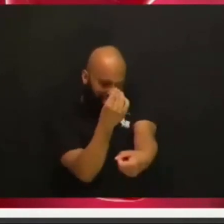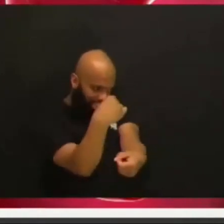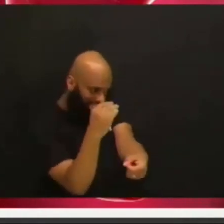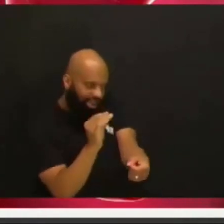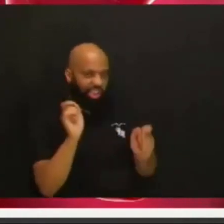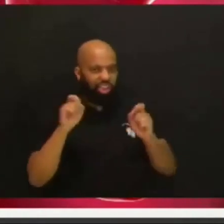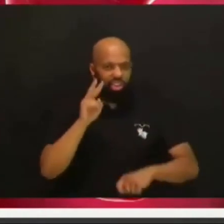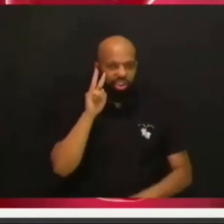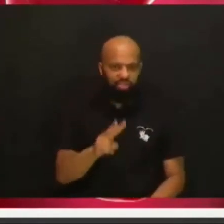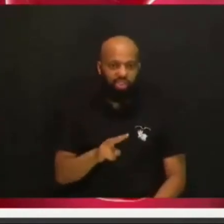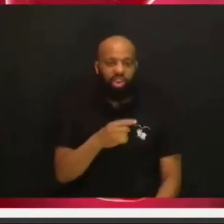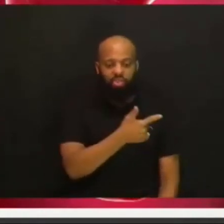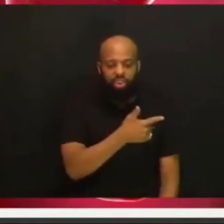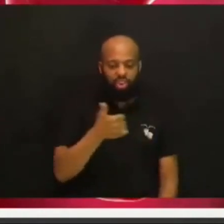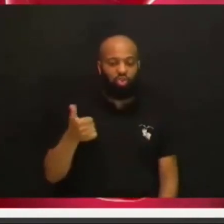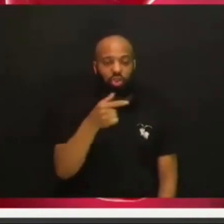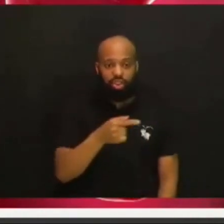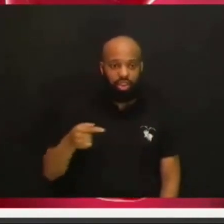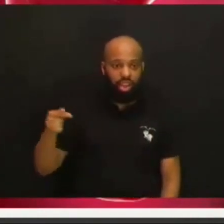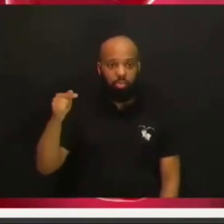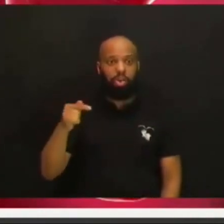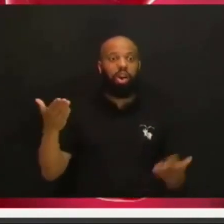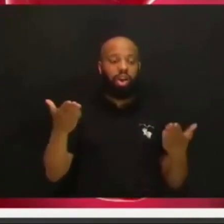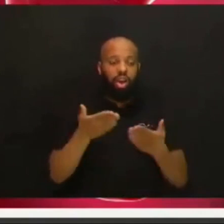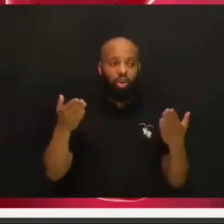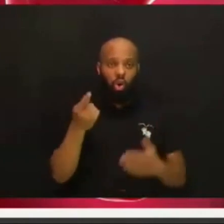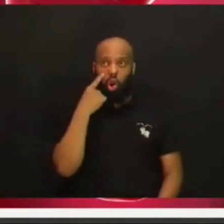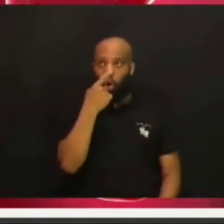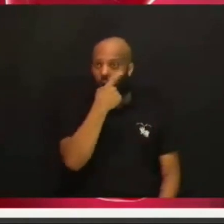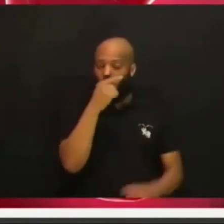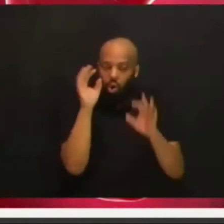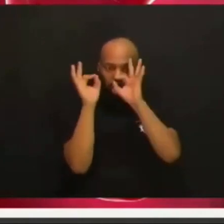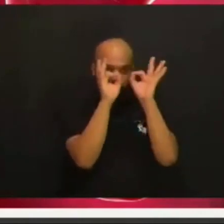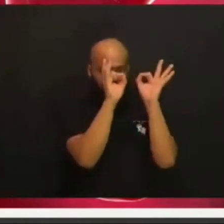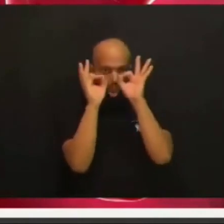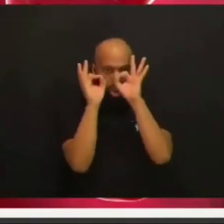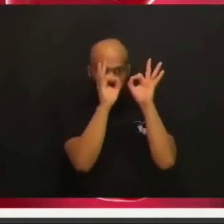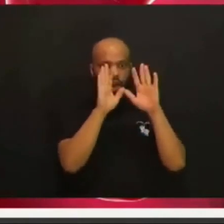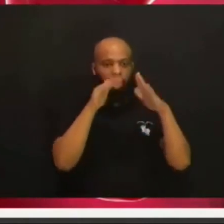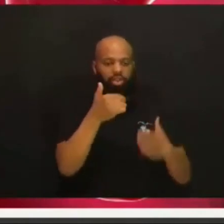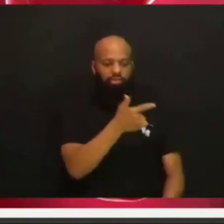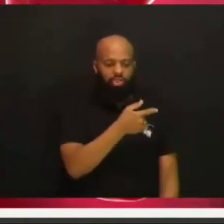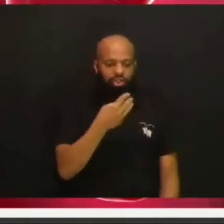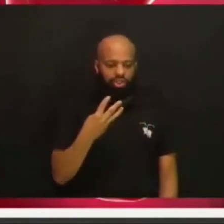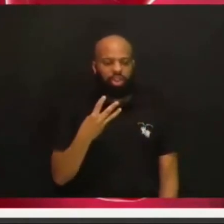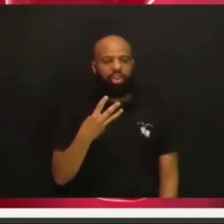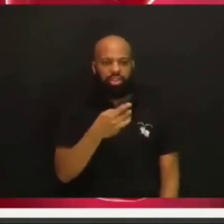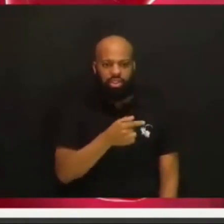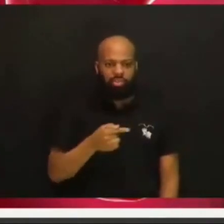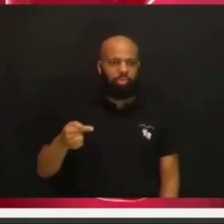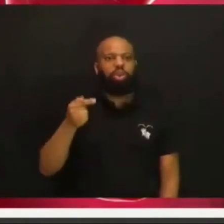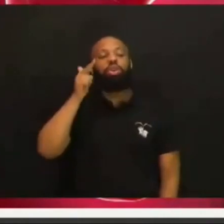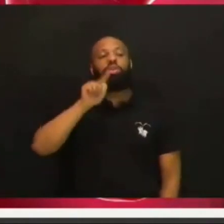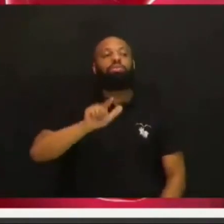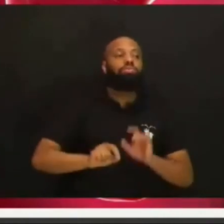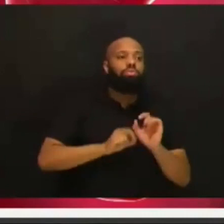com 21 semanas, os olhos já começaram a se mexer. Aqui, com 23 semanas, eles são capazes de reagir